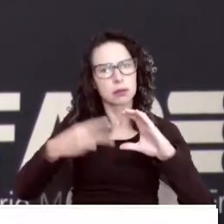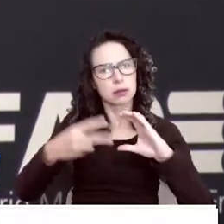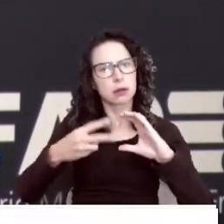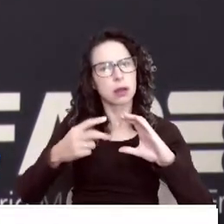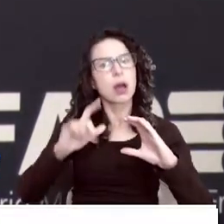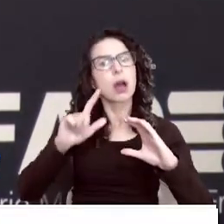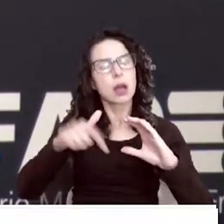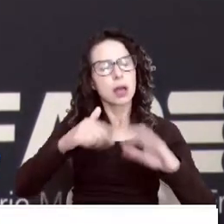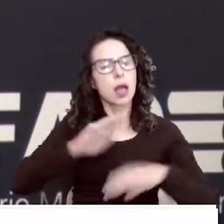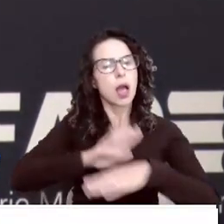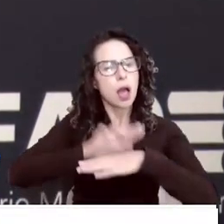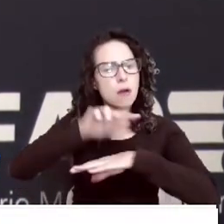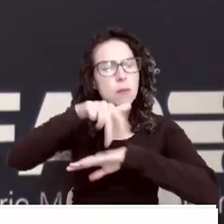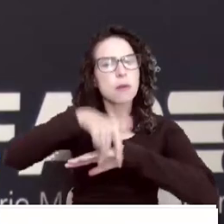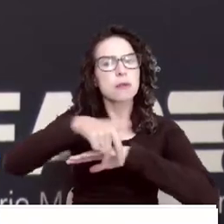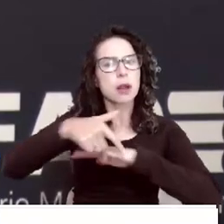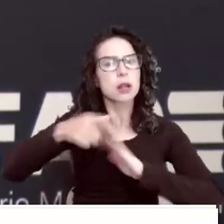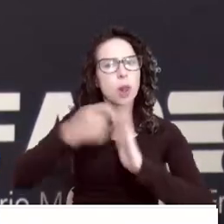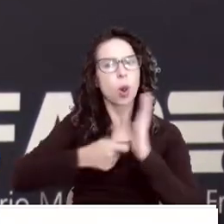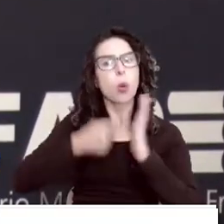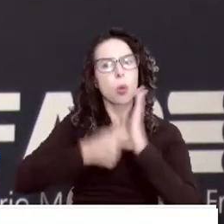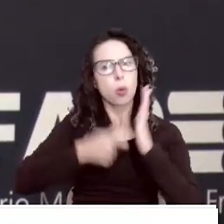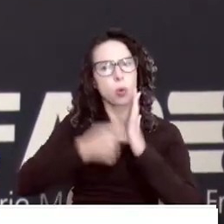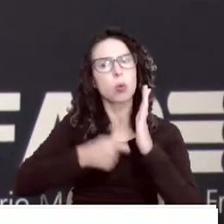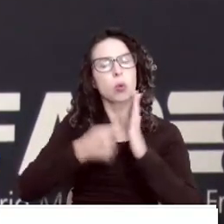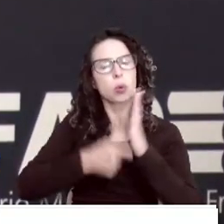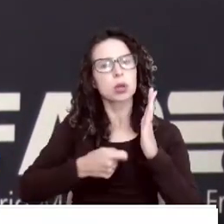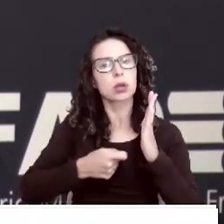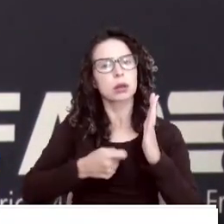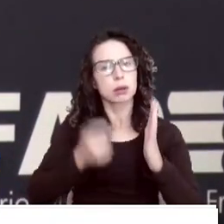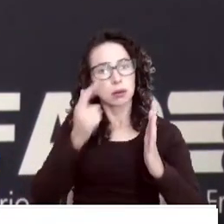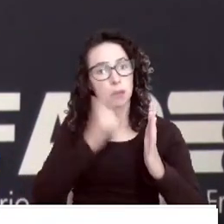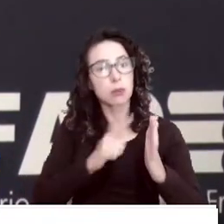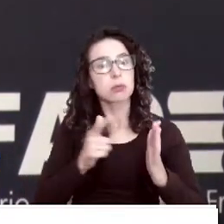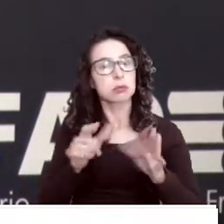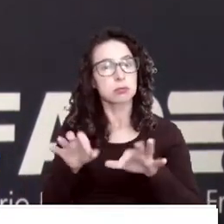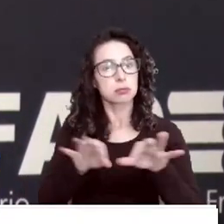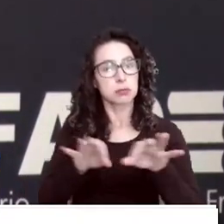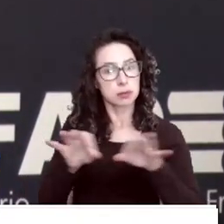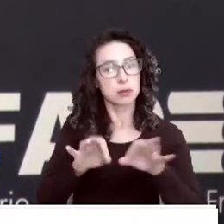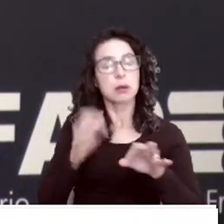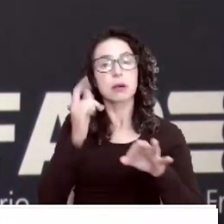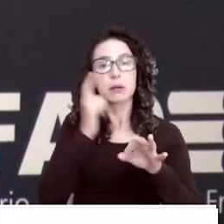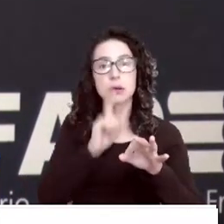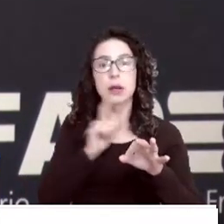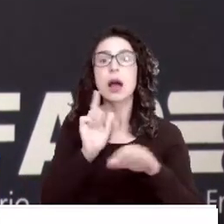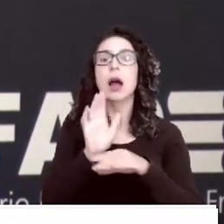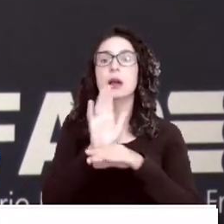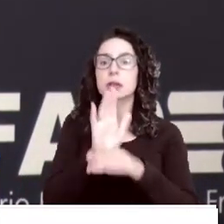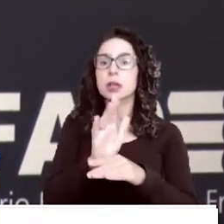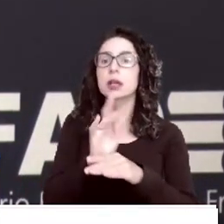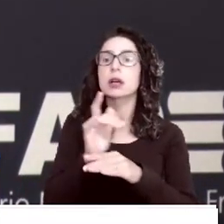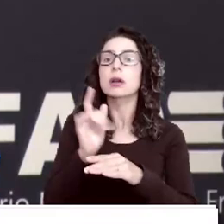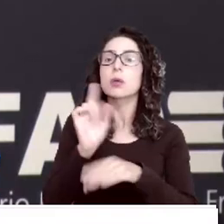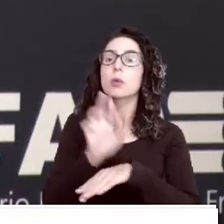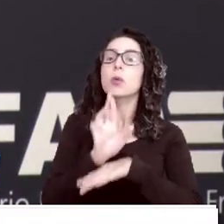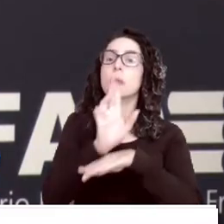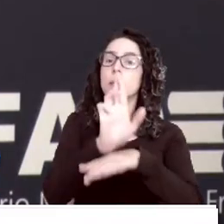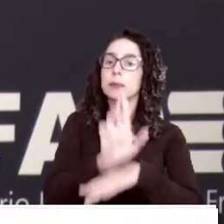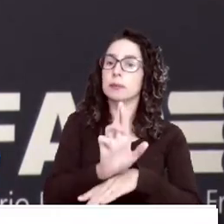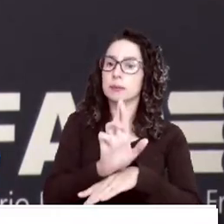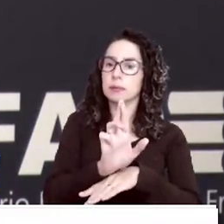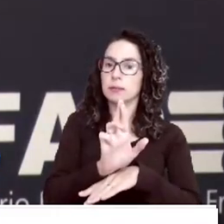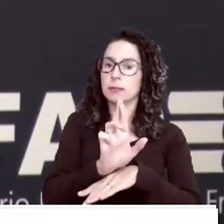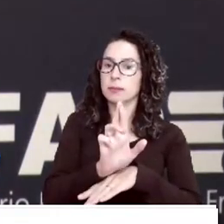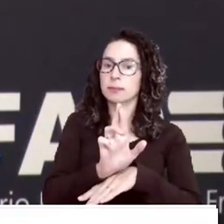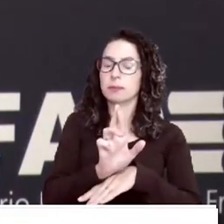frente parlamentar aqui, que está tomando providências, inclusive, para entrar com uma representação, meu caro